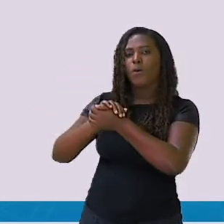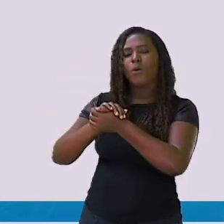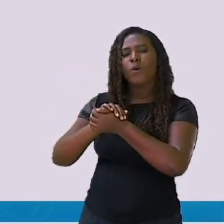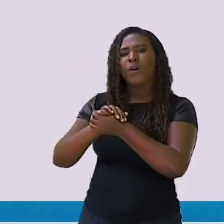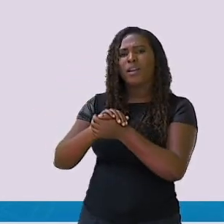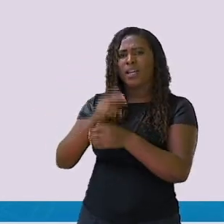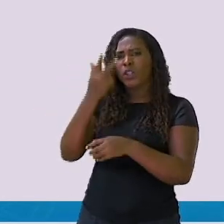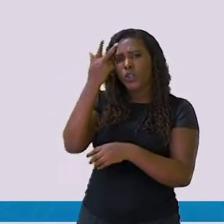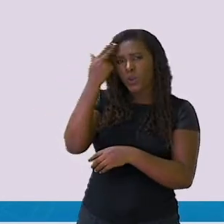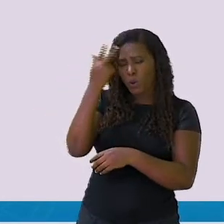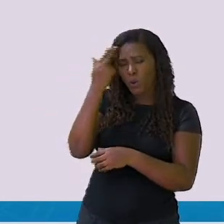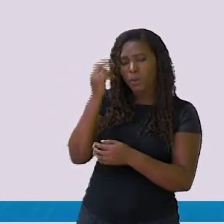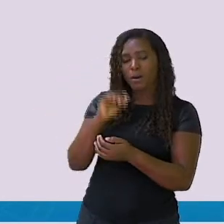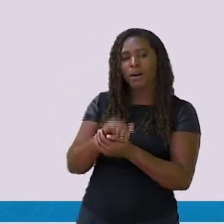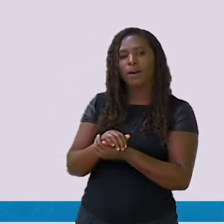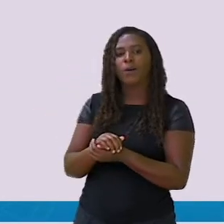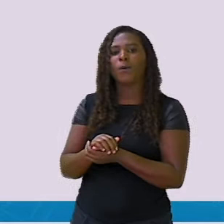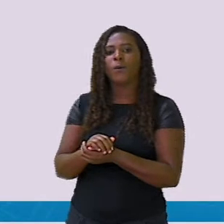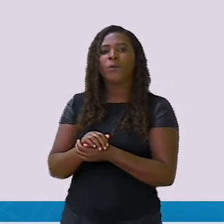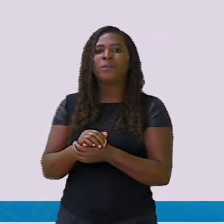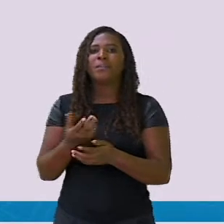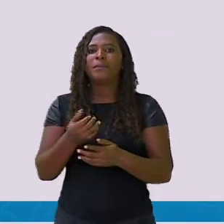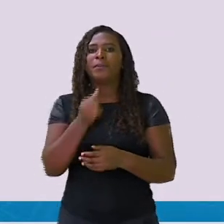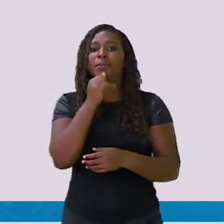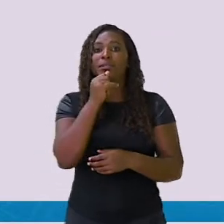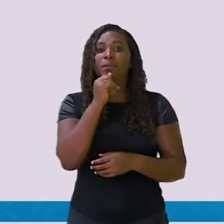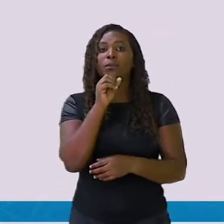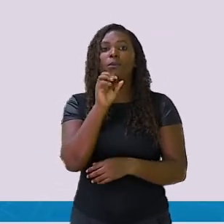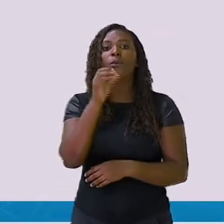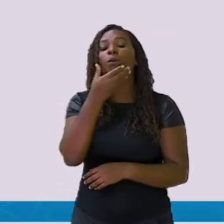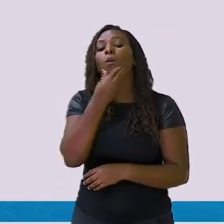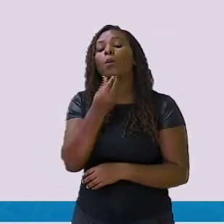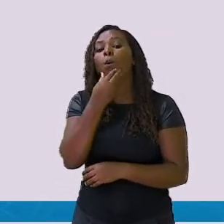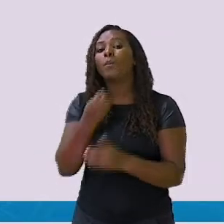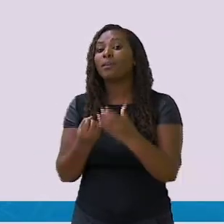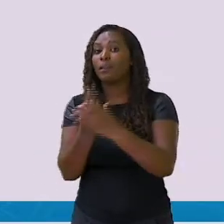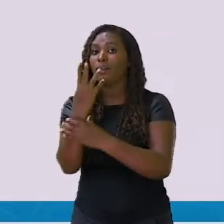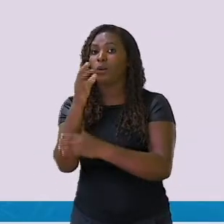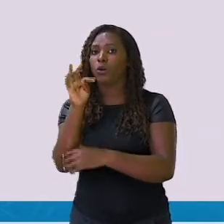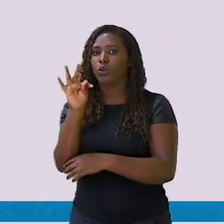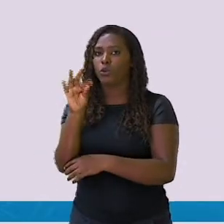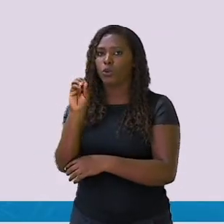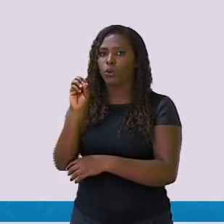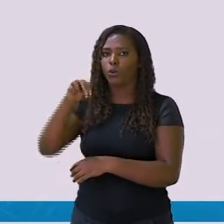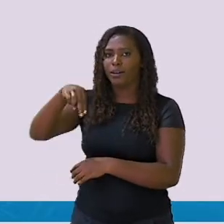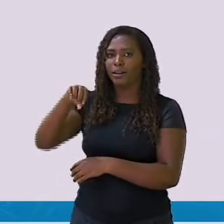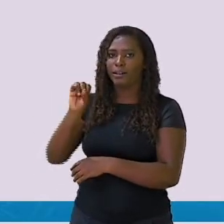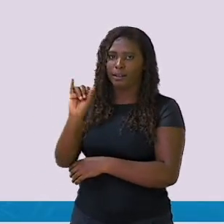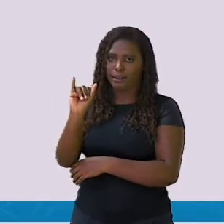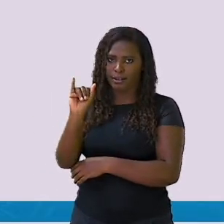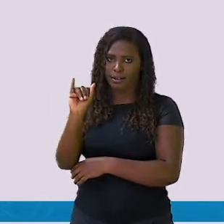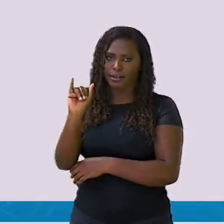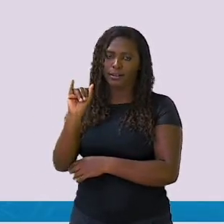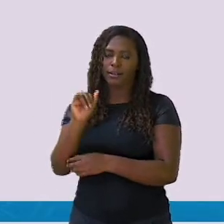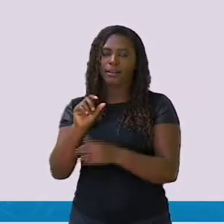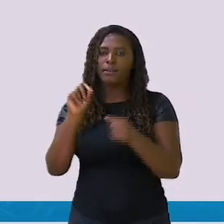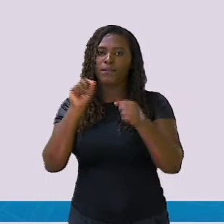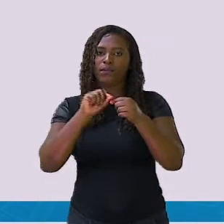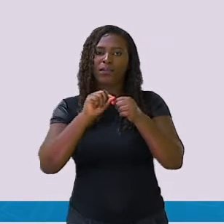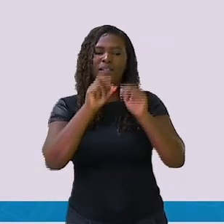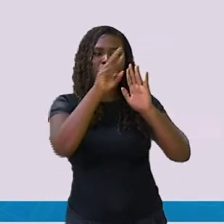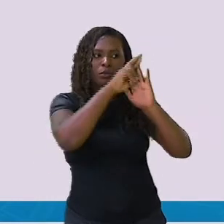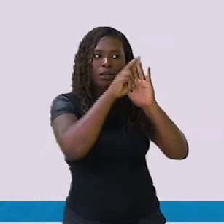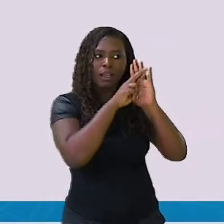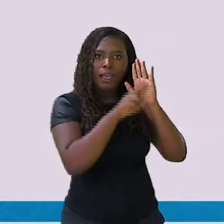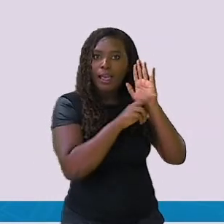regras. O Tony Buzan, ele fez com regras específicas. Então tem utilização de cores, de